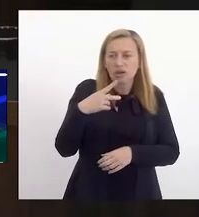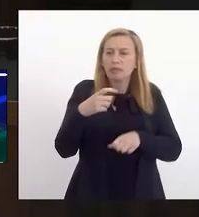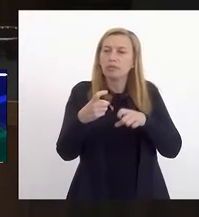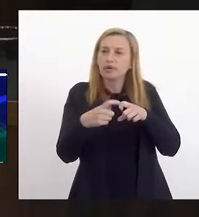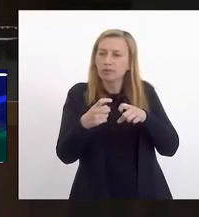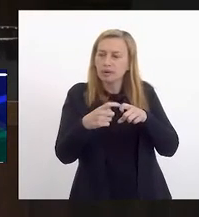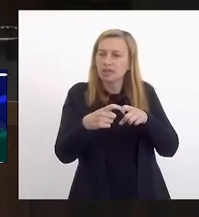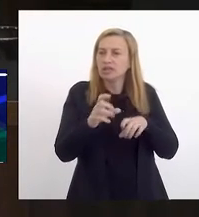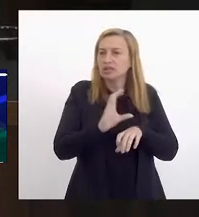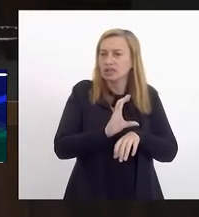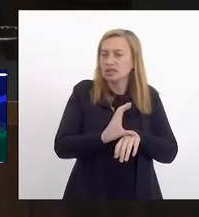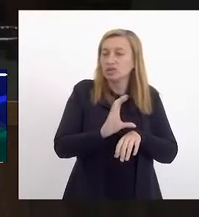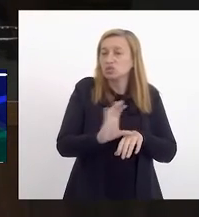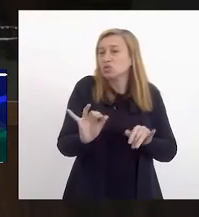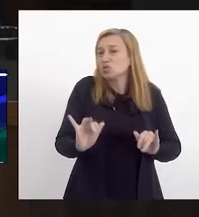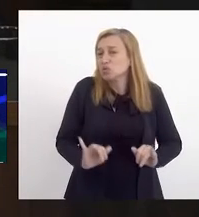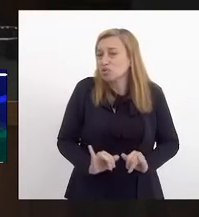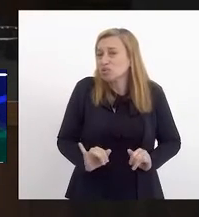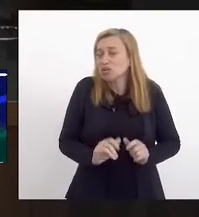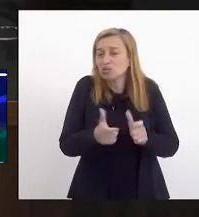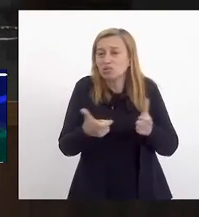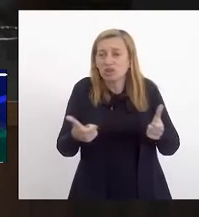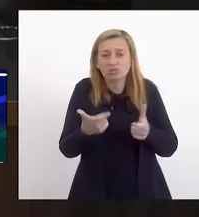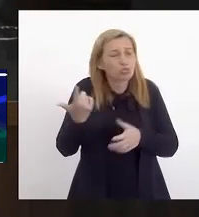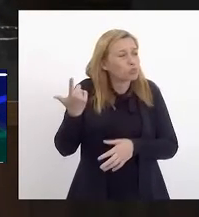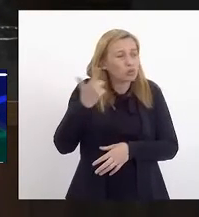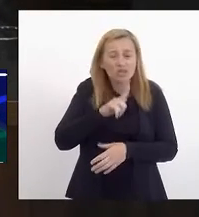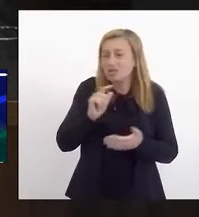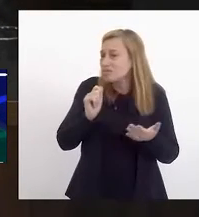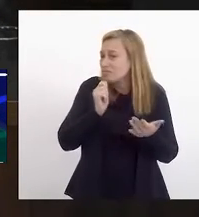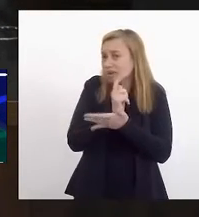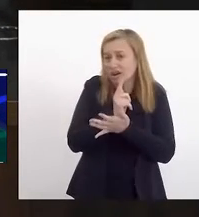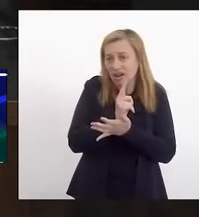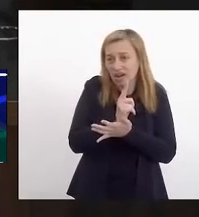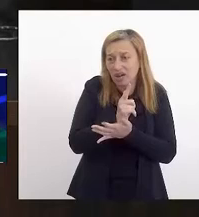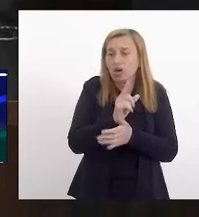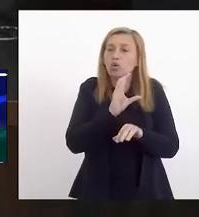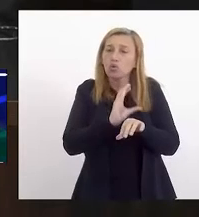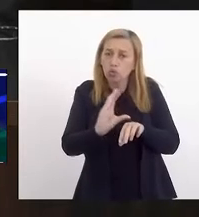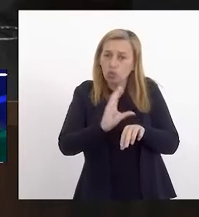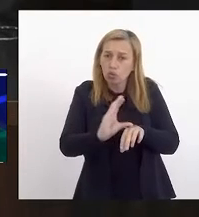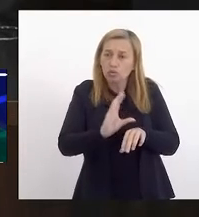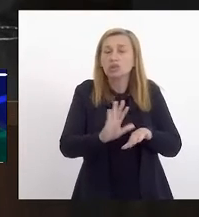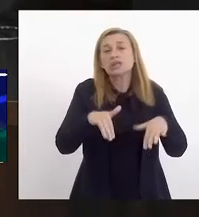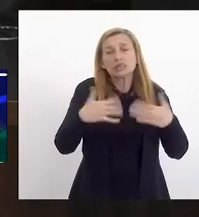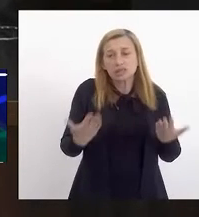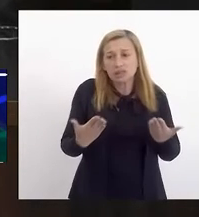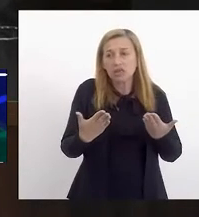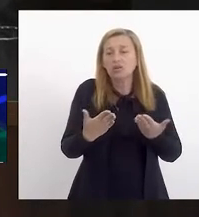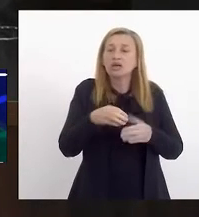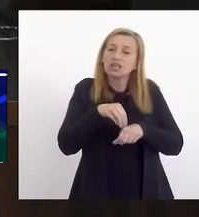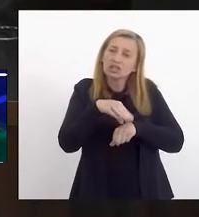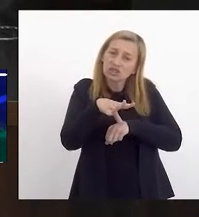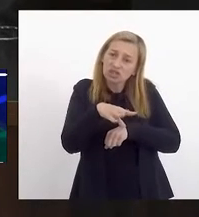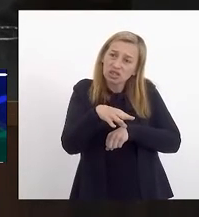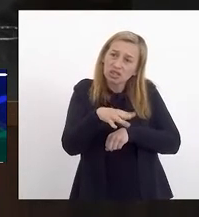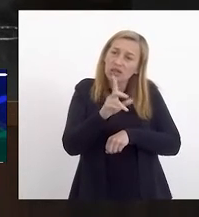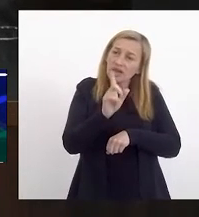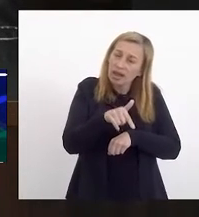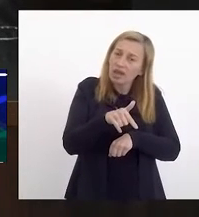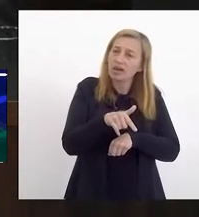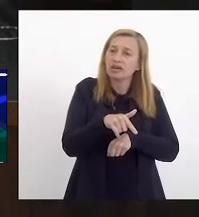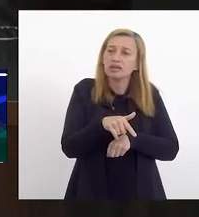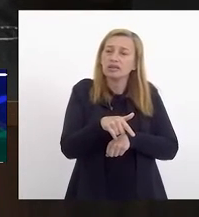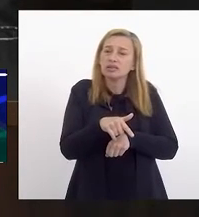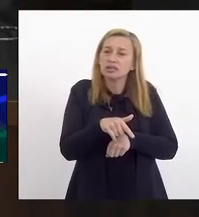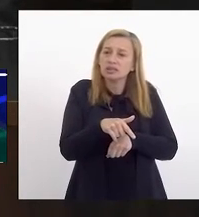medicina têm um sofrimento enorme e acabam não podendo pagar o curso. Então, essa indicação é para que